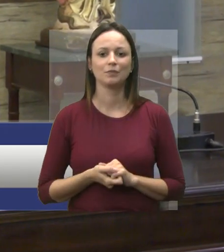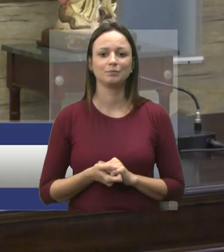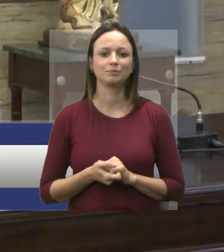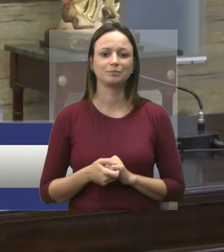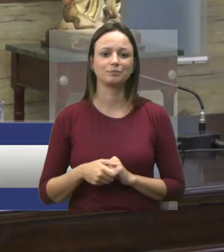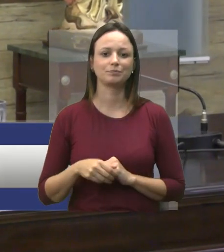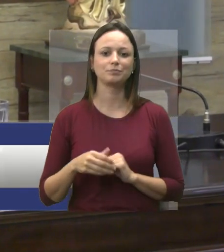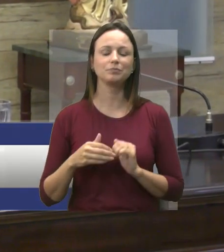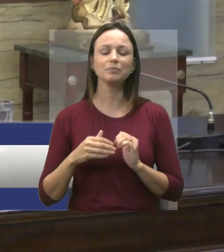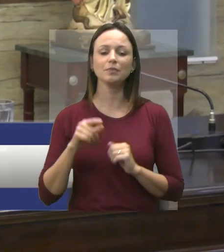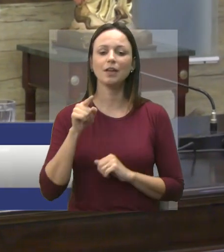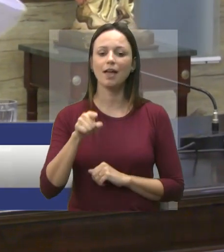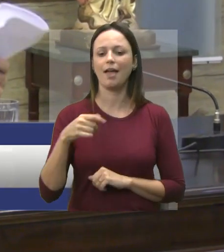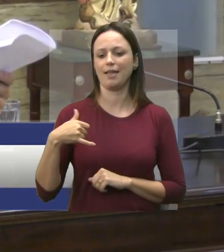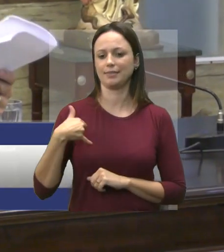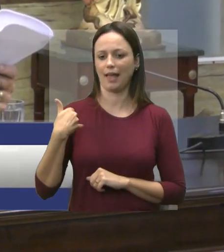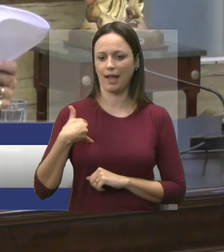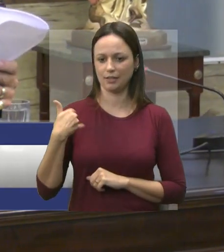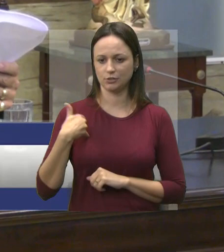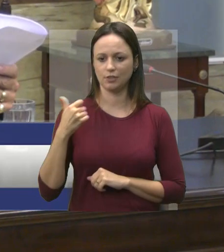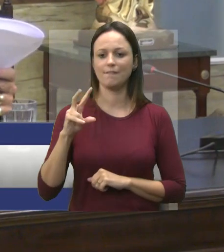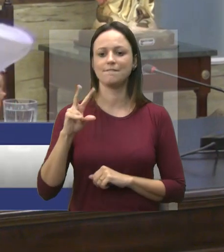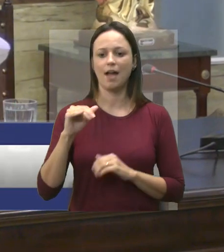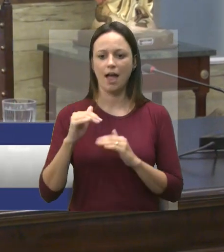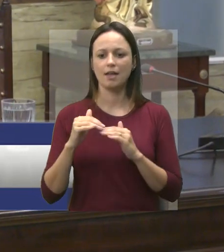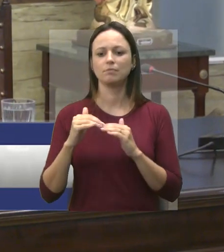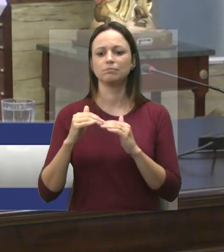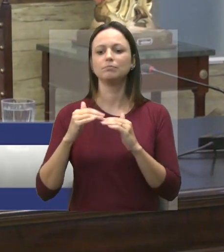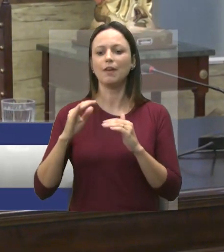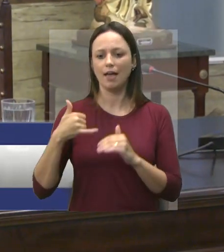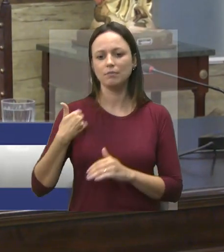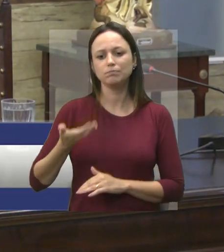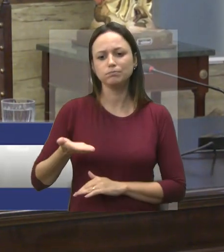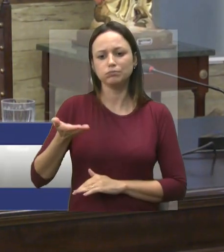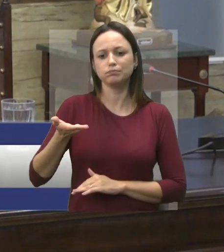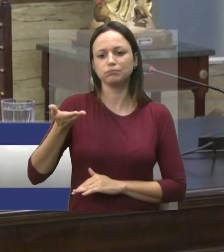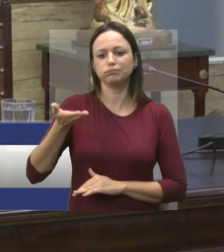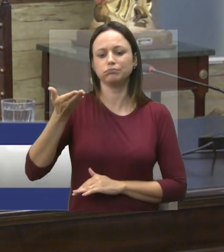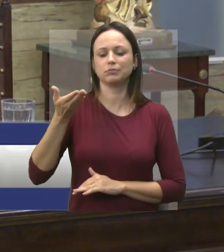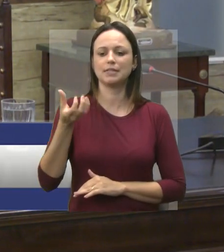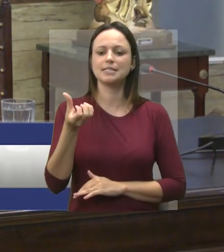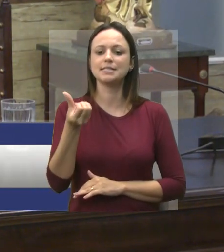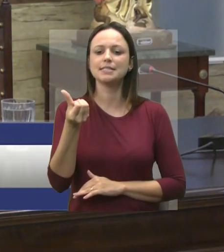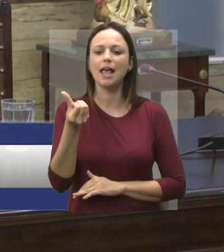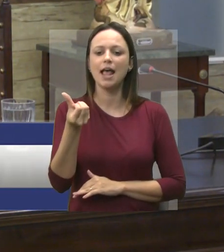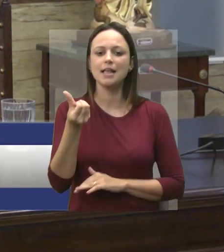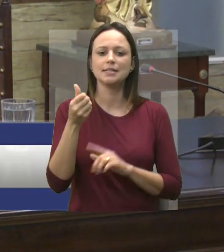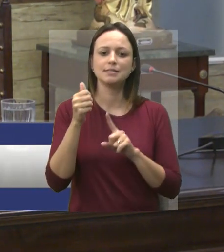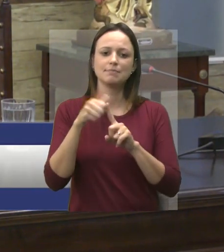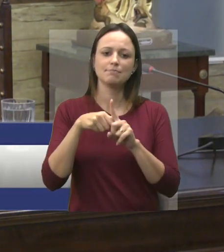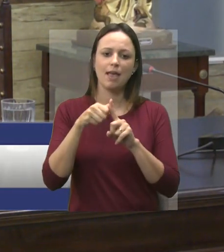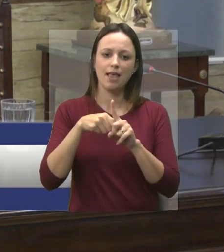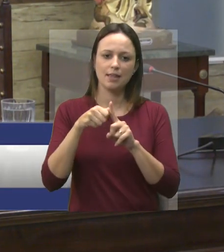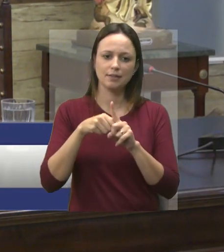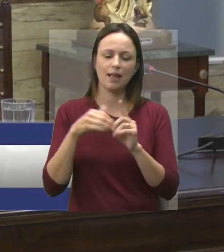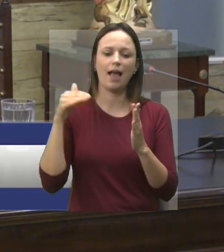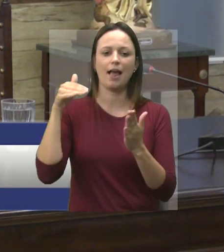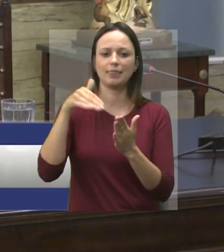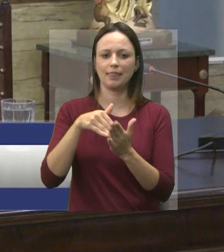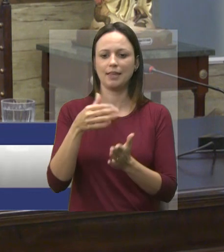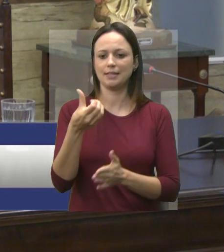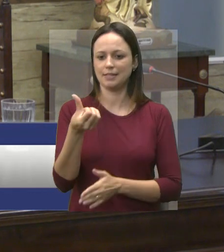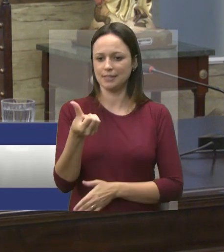essa idade vai aumentando 6 meses por ano até atingir 65